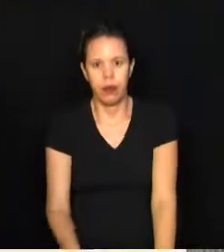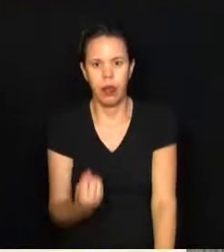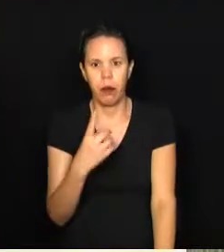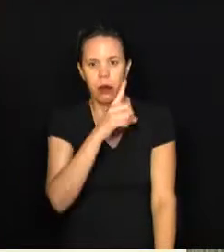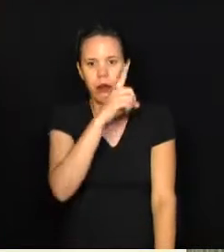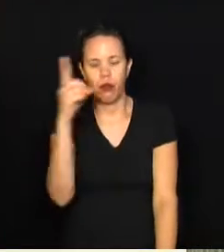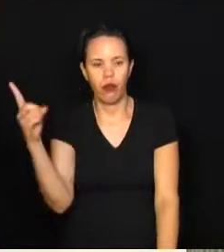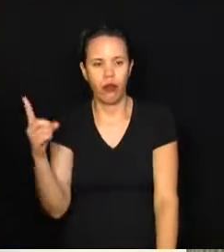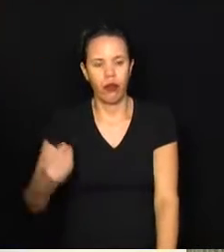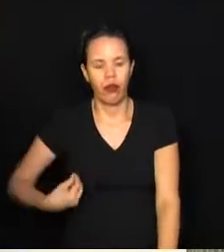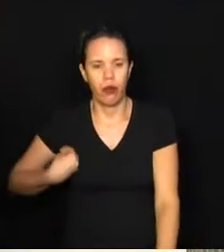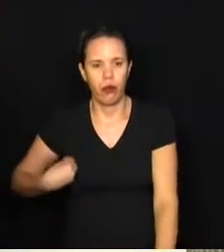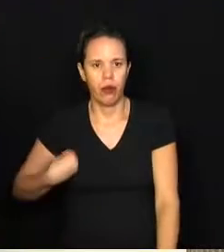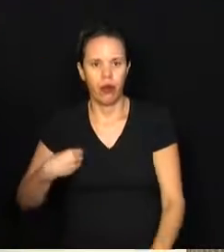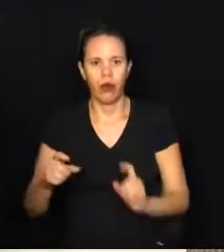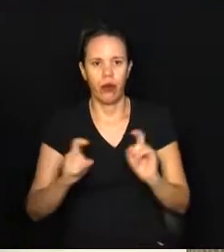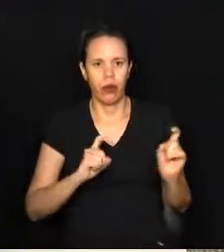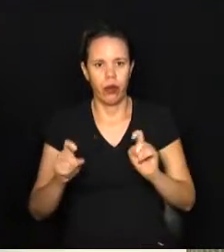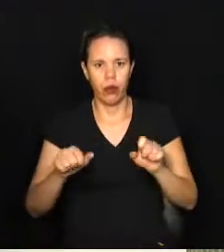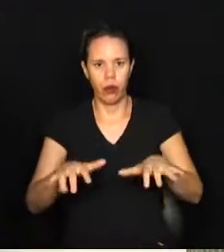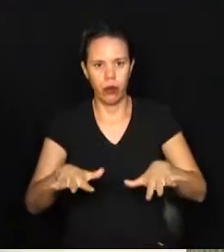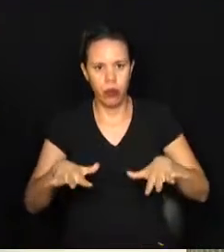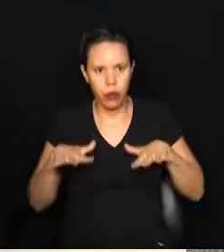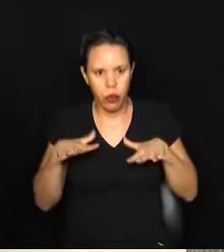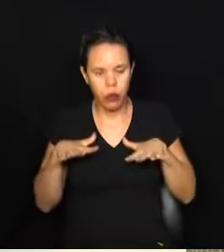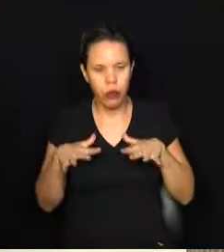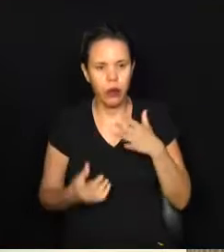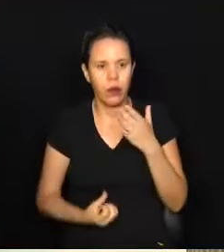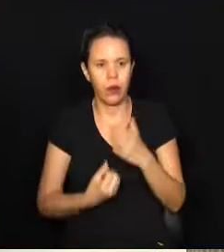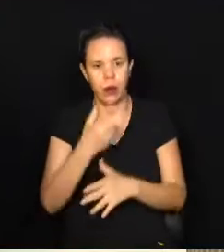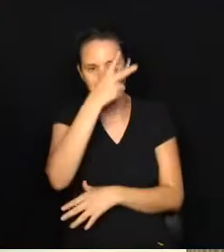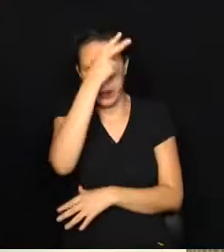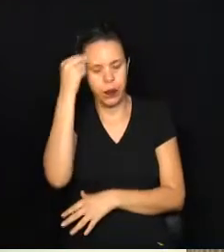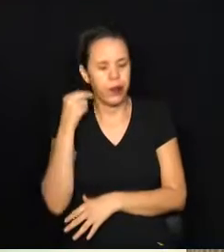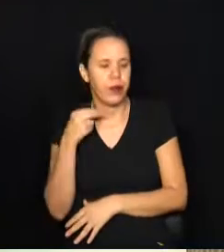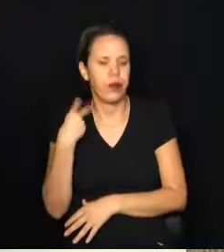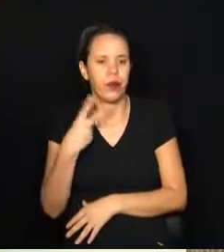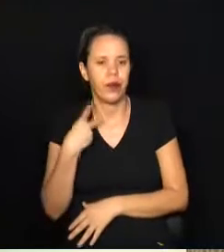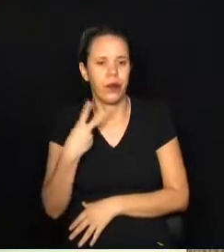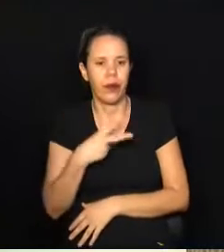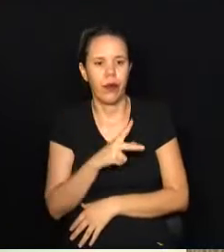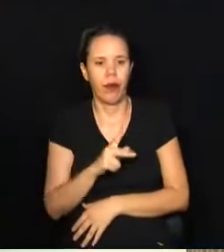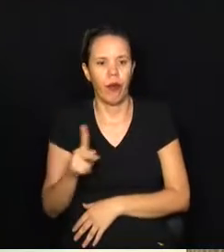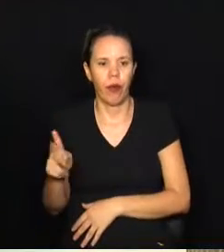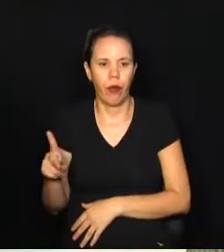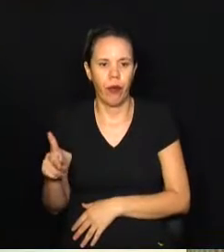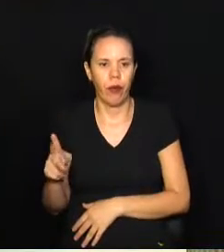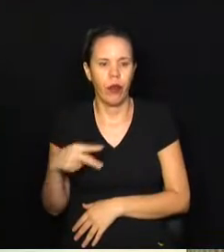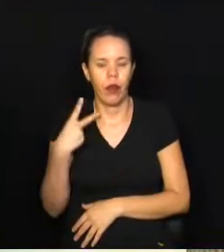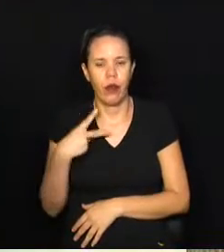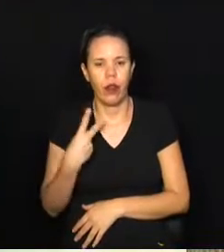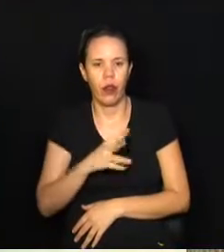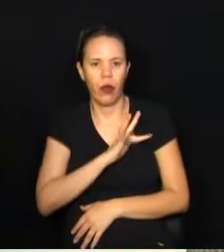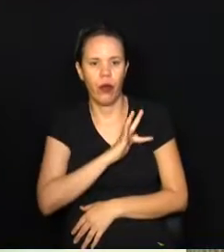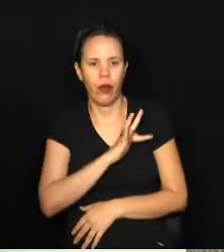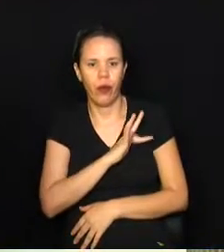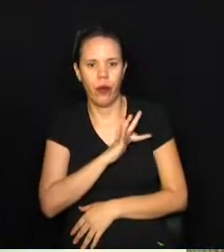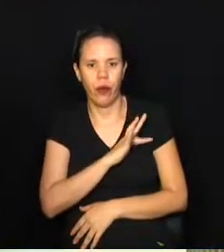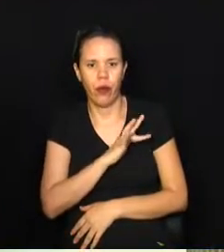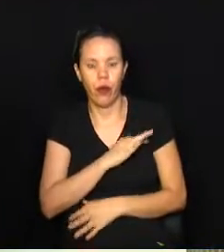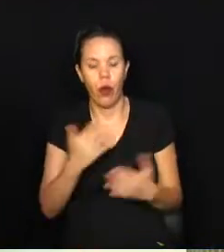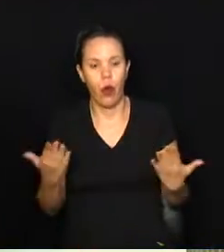vai acontecer uma audiência pública facultativa, presidida pelo vereador Fernando Mendes. Hoje vai